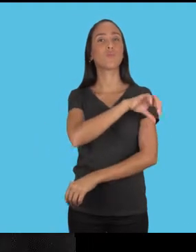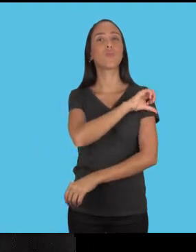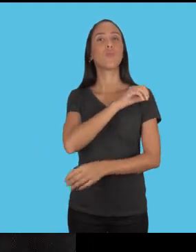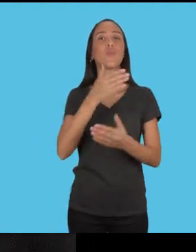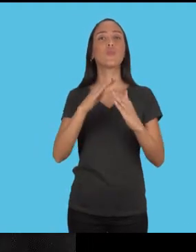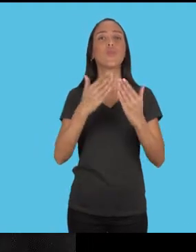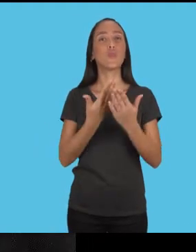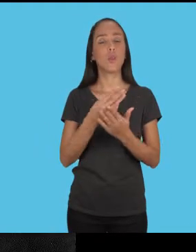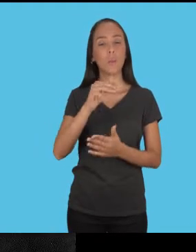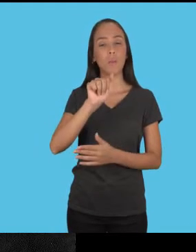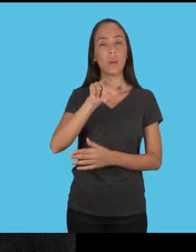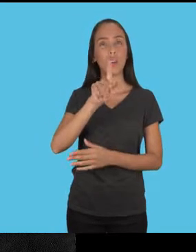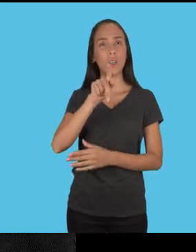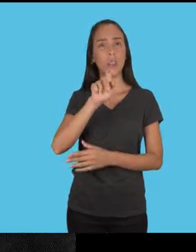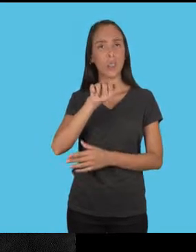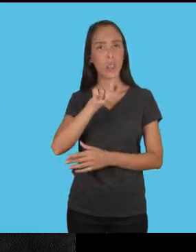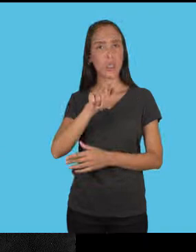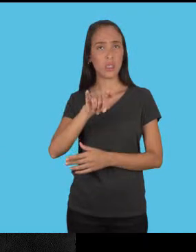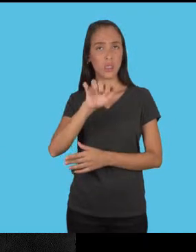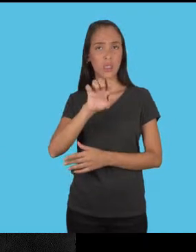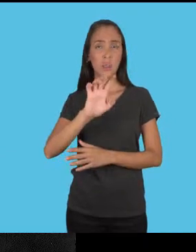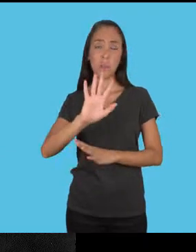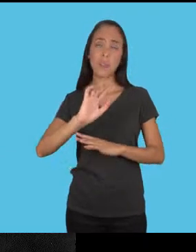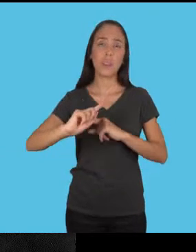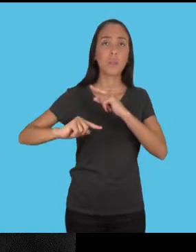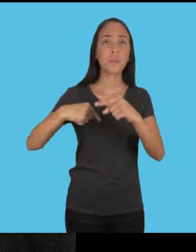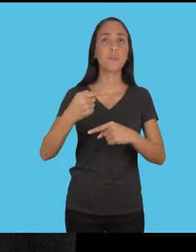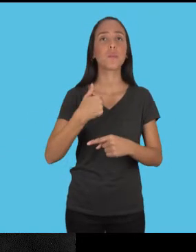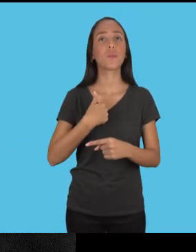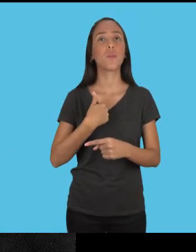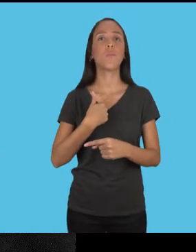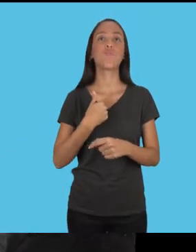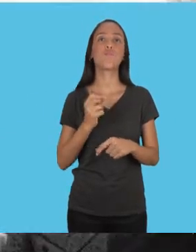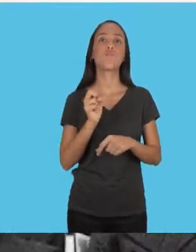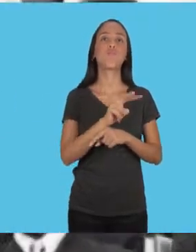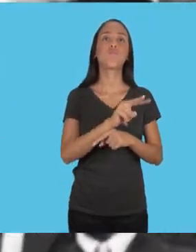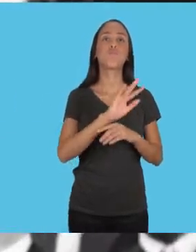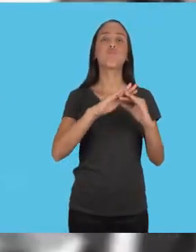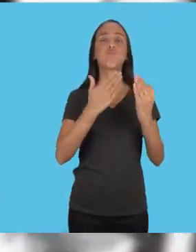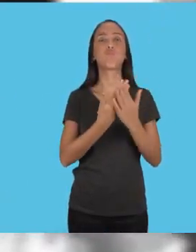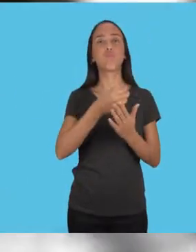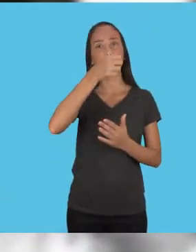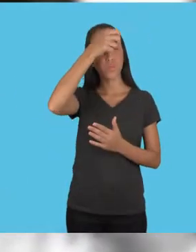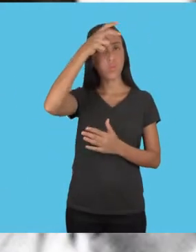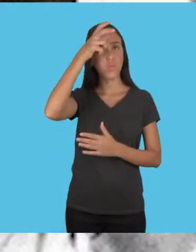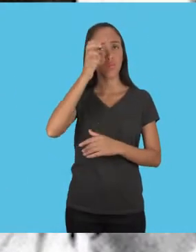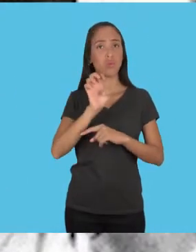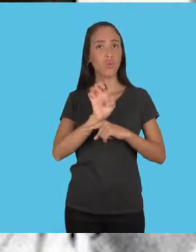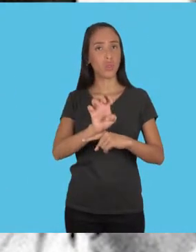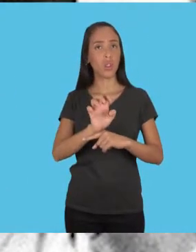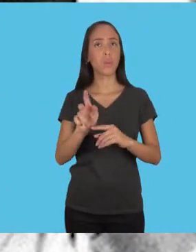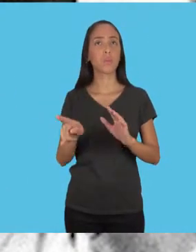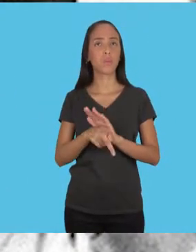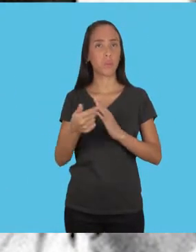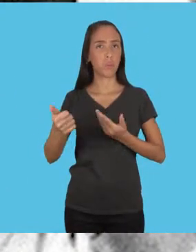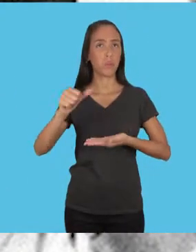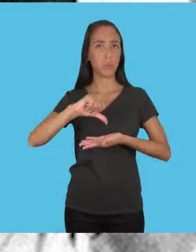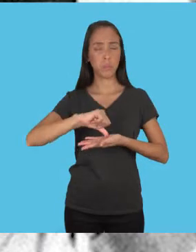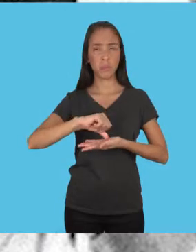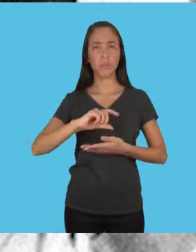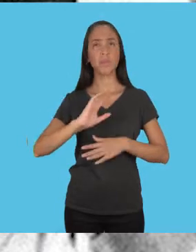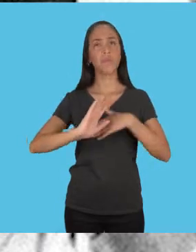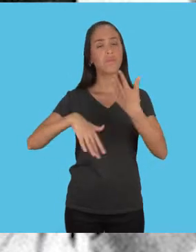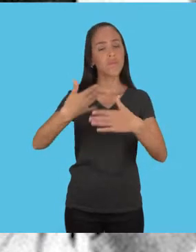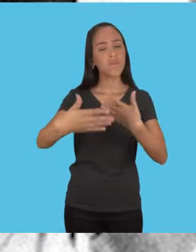Mackenzie, mas depois acabei indo para o ginásio do estado, da capital. A partir